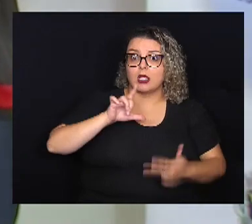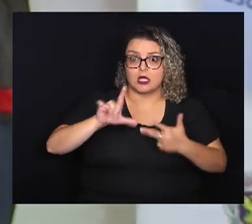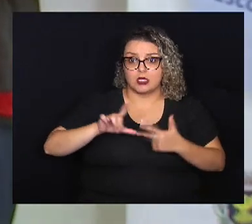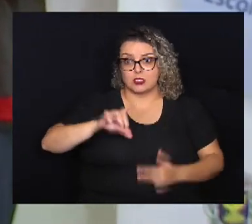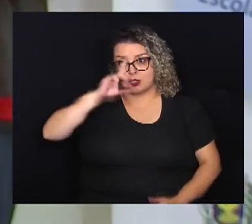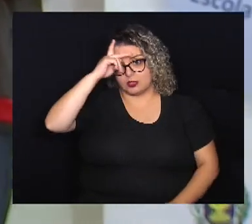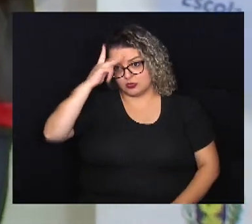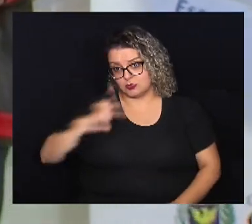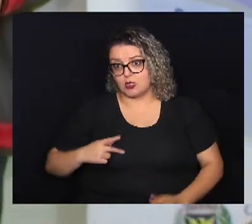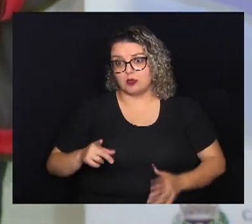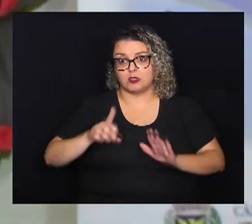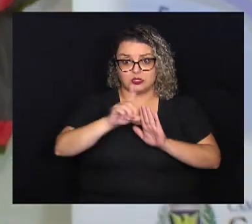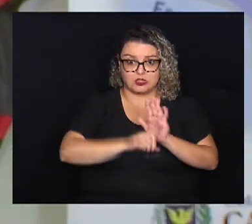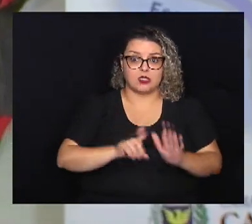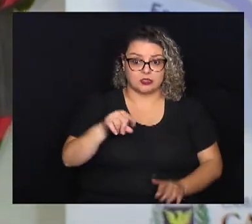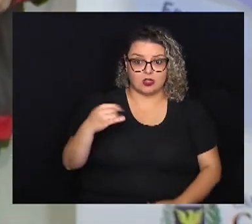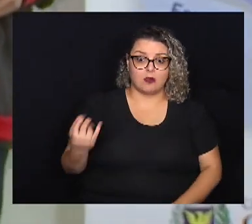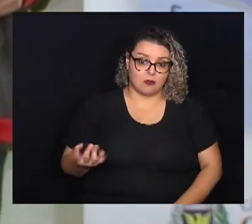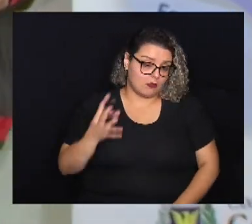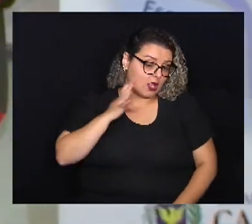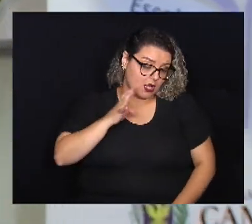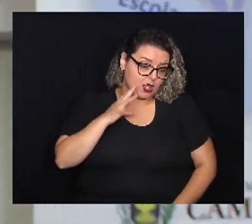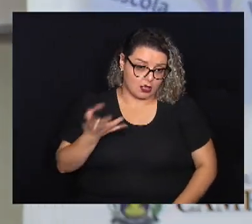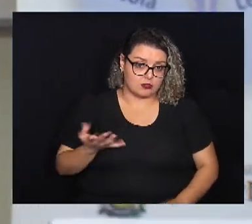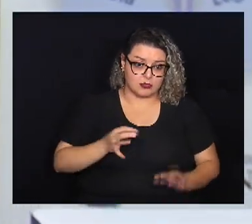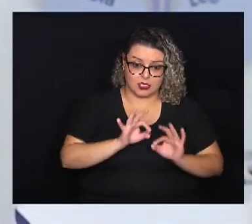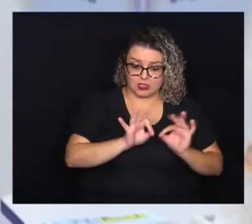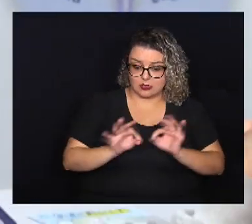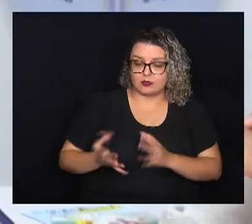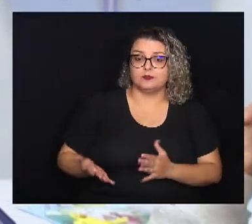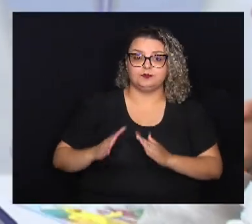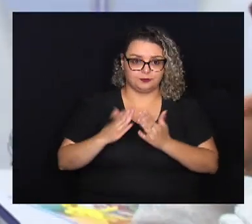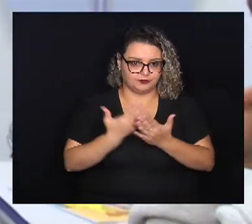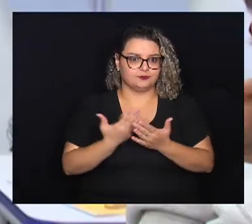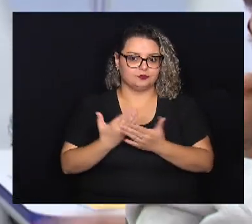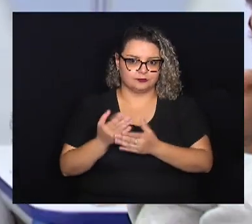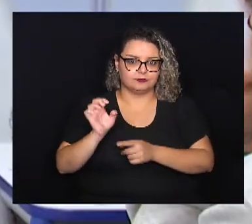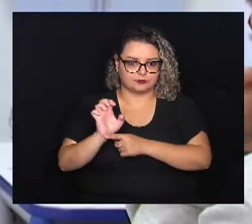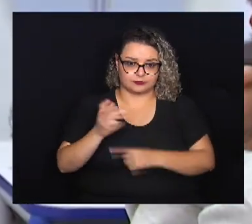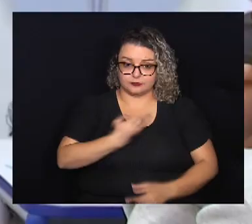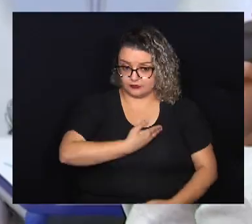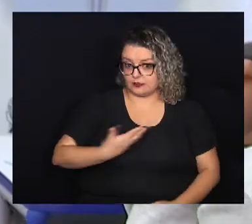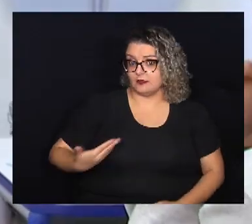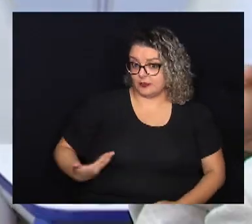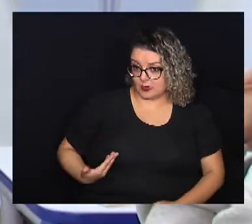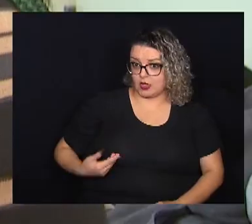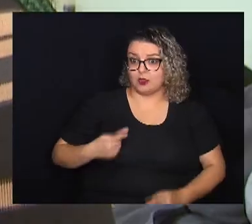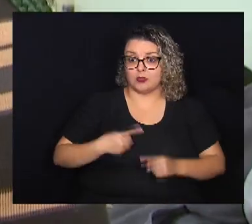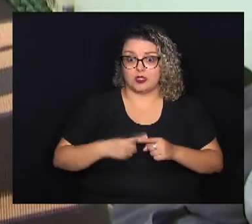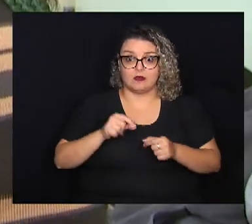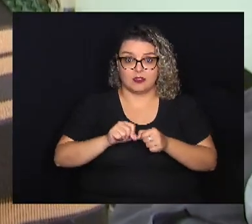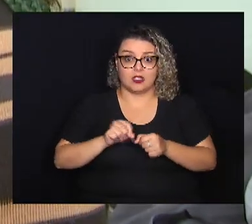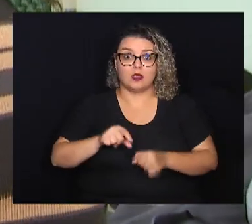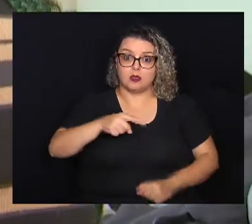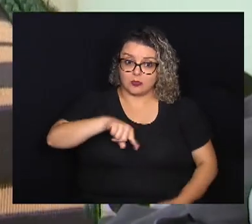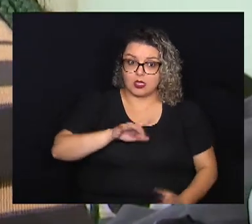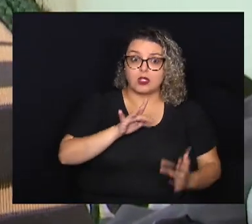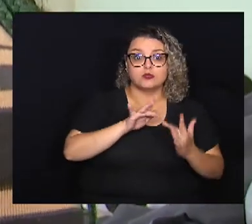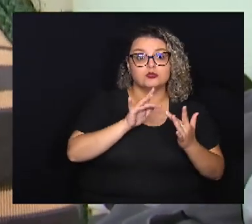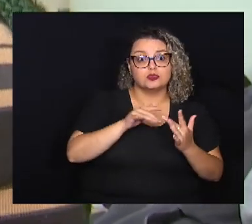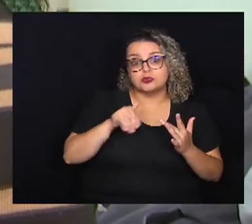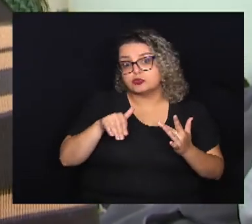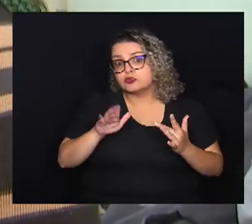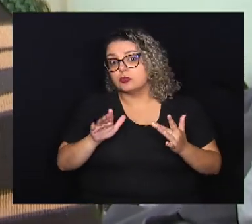direitos Então é muito legal esse projeto nas escolas estaduais nas escolas públicas porque faz com que eles tenham mais um contato